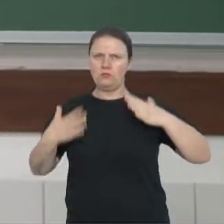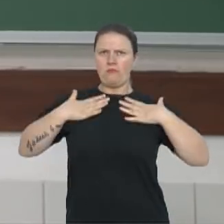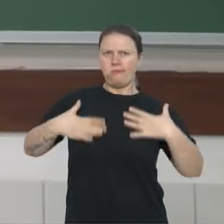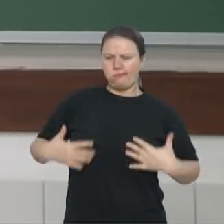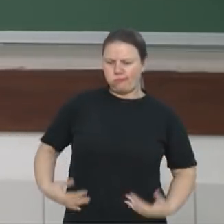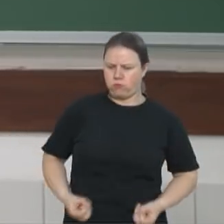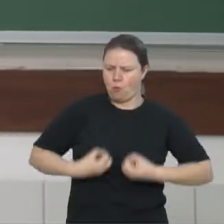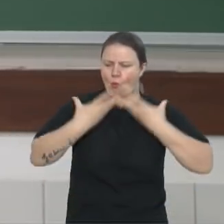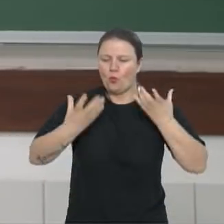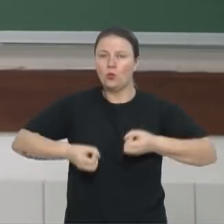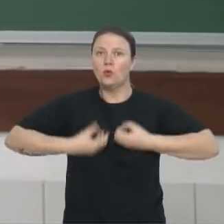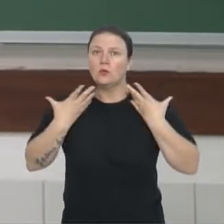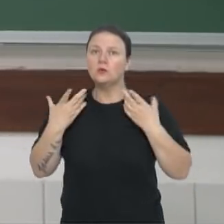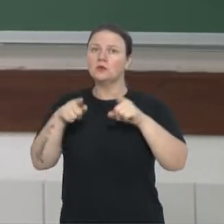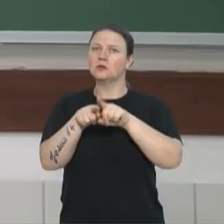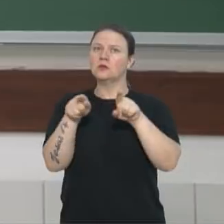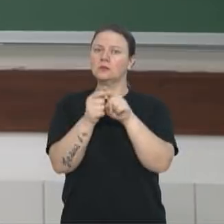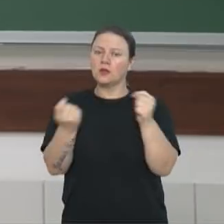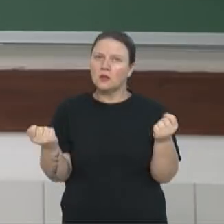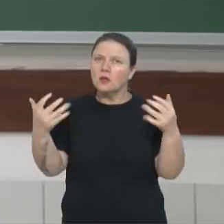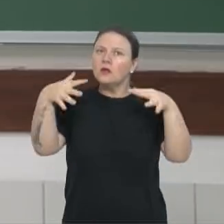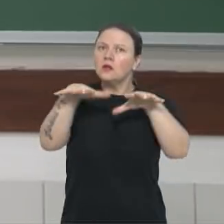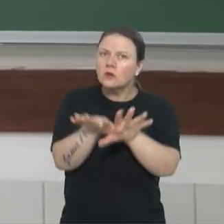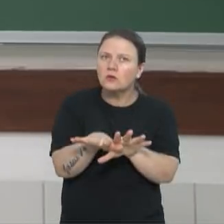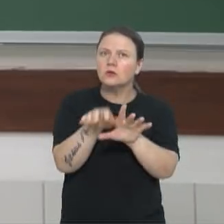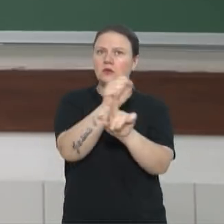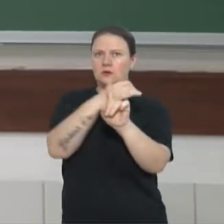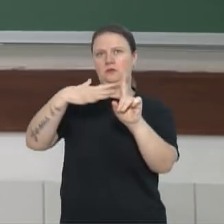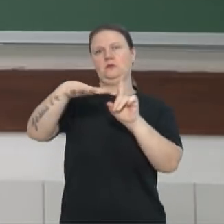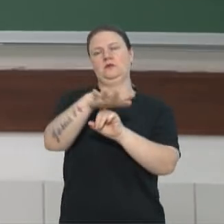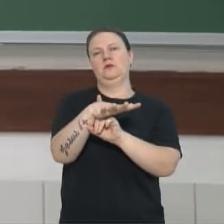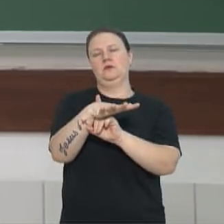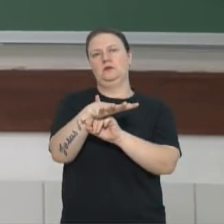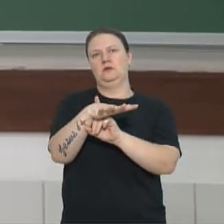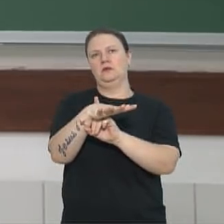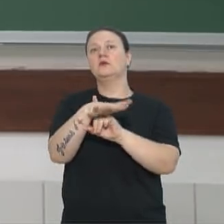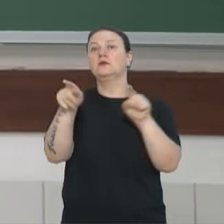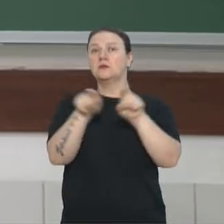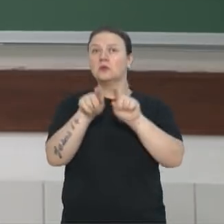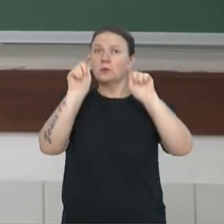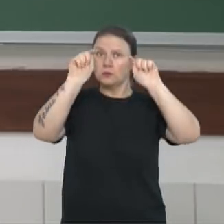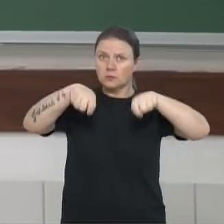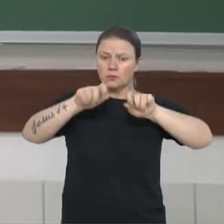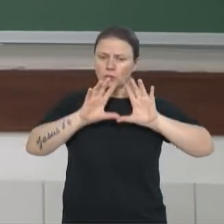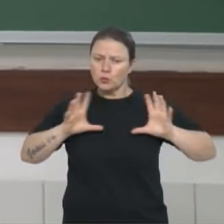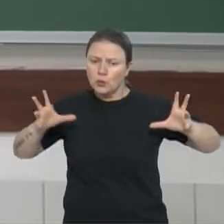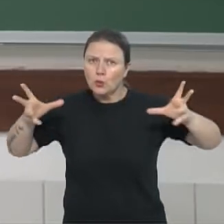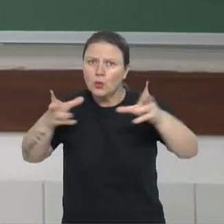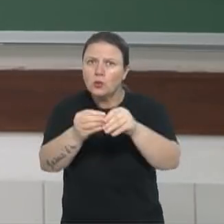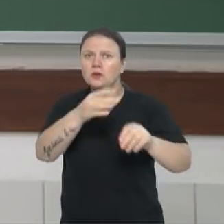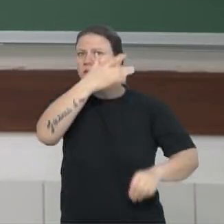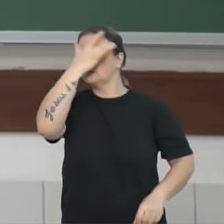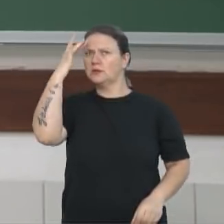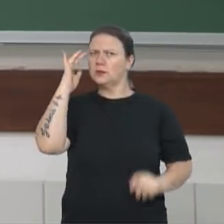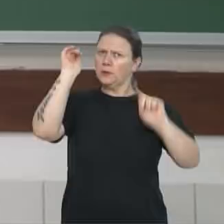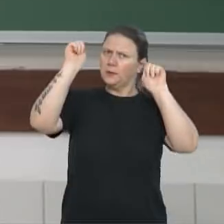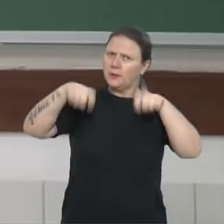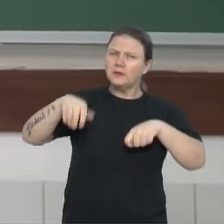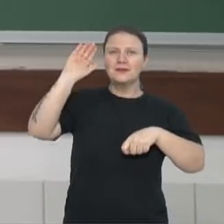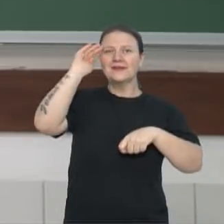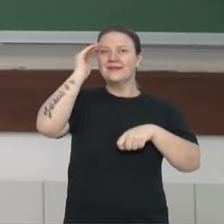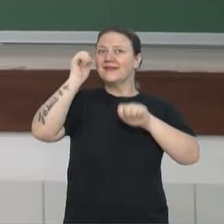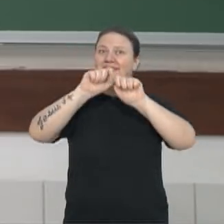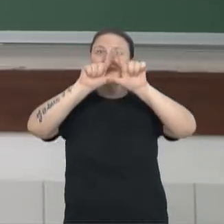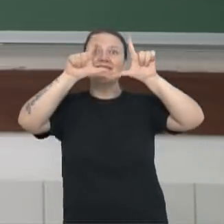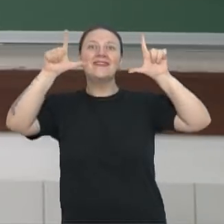corporal, também tem um caráter inclusivo dentro da sociedade. A gente pode fazer com que todas as pessoas possam entender o que a